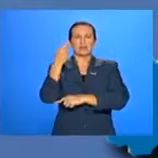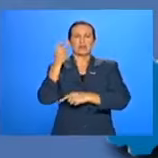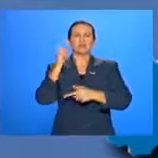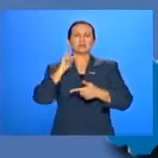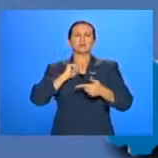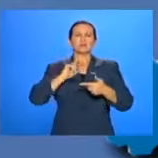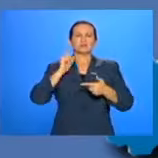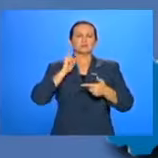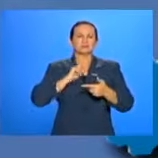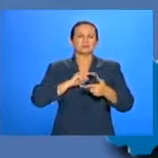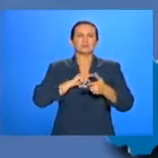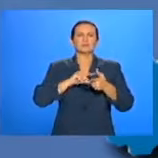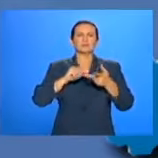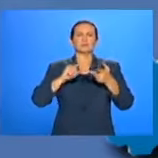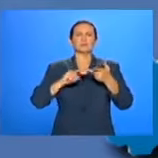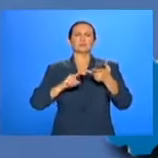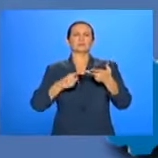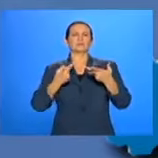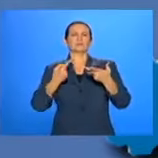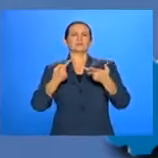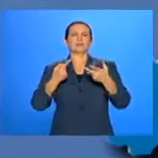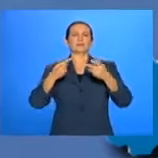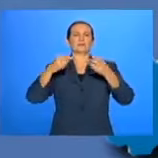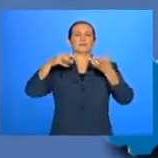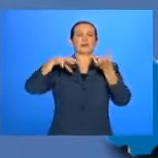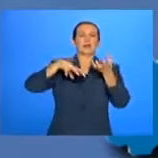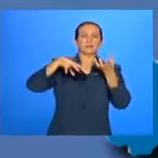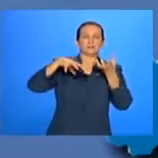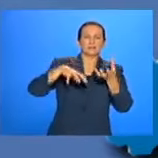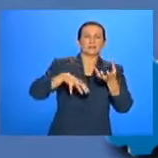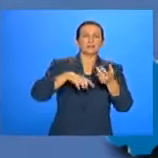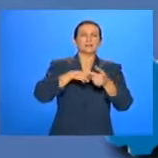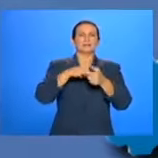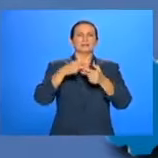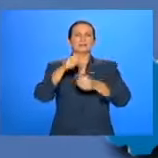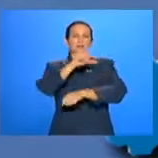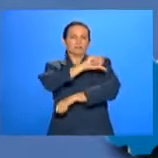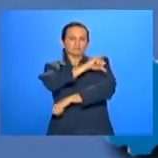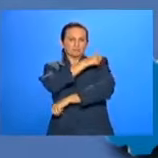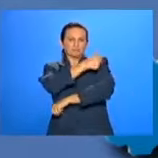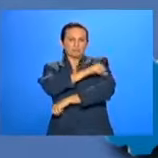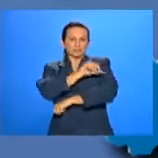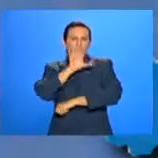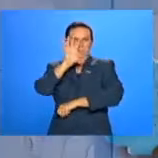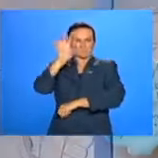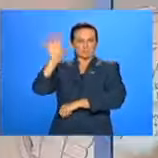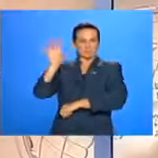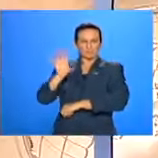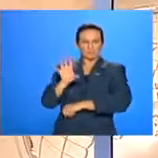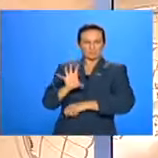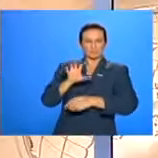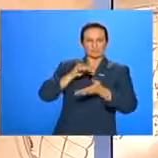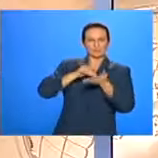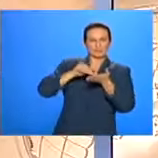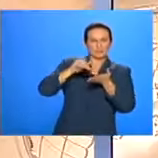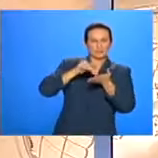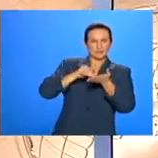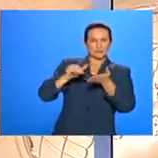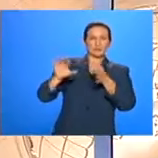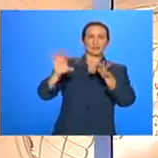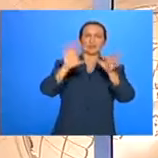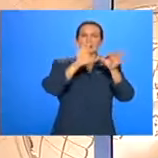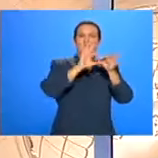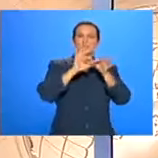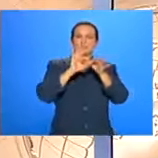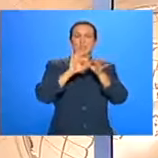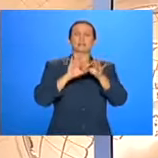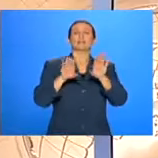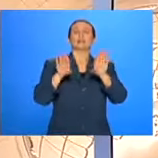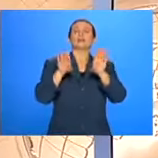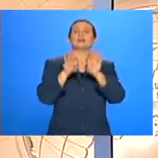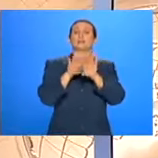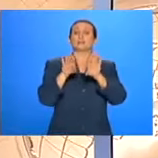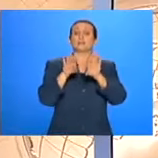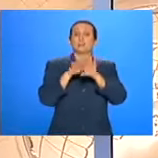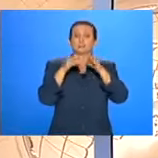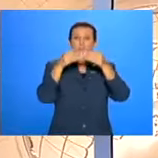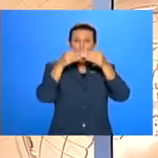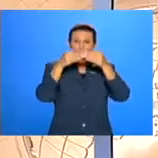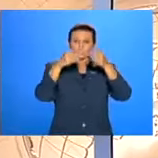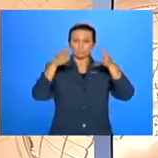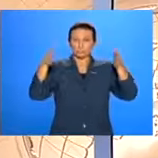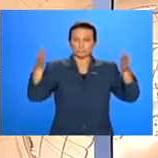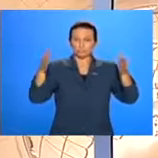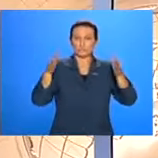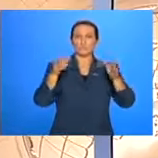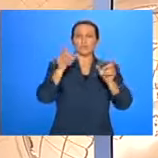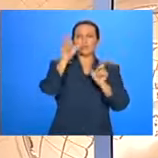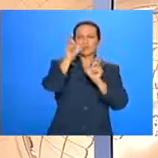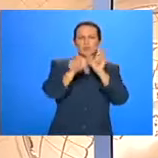Brasília e Recife, além da matriz no Rio de Janeiro. Também foi aberto um espaço para a participação dos